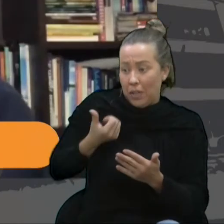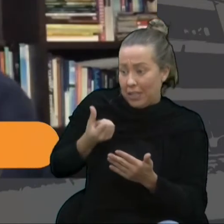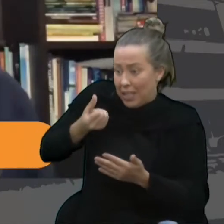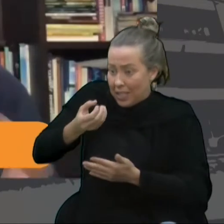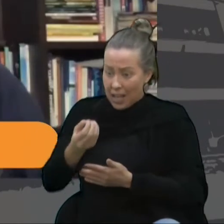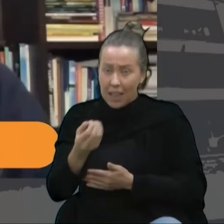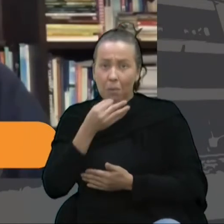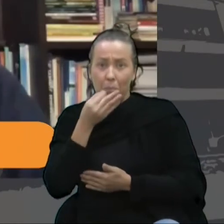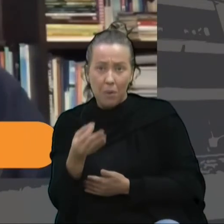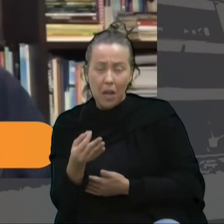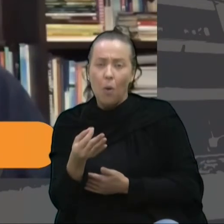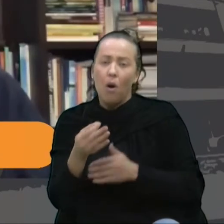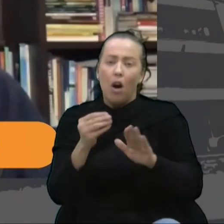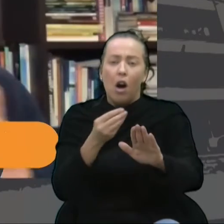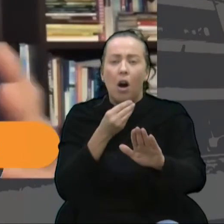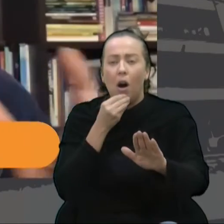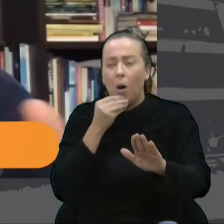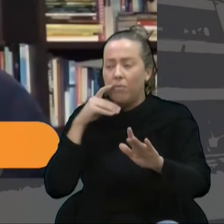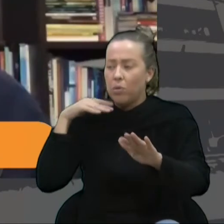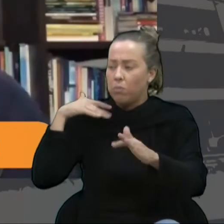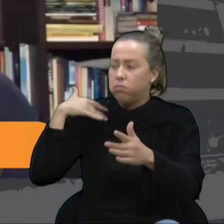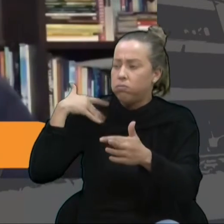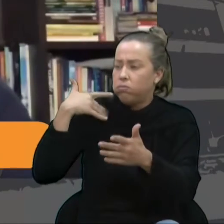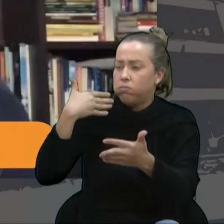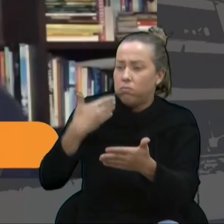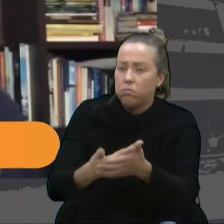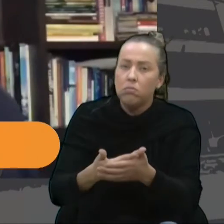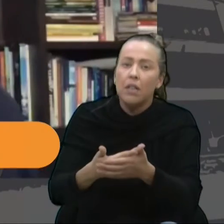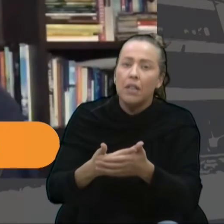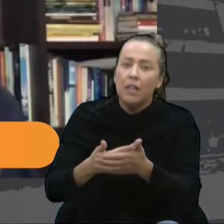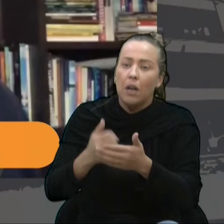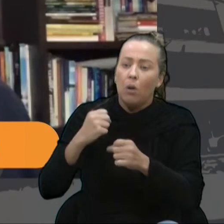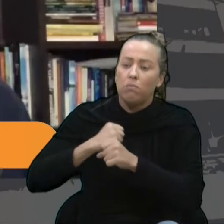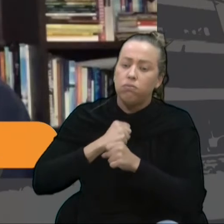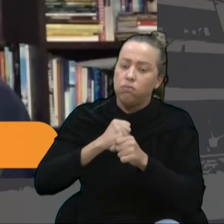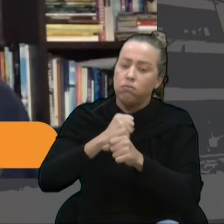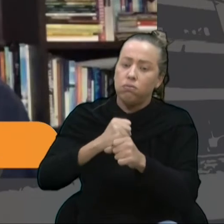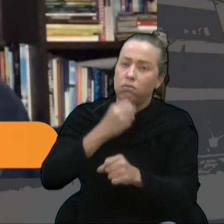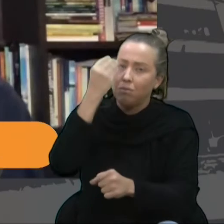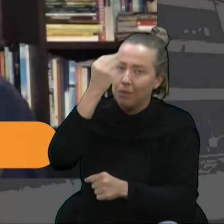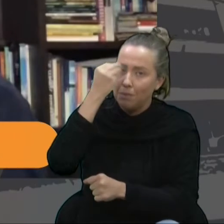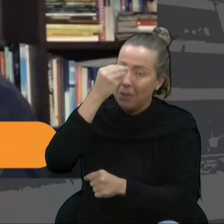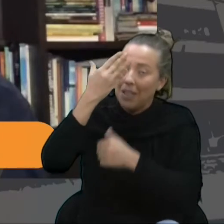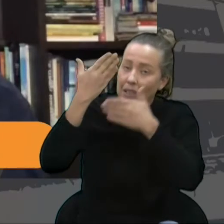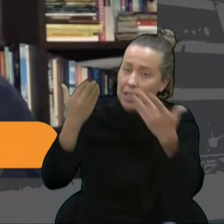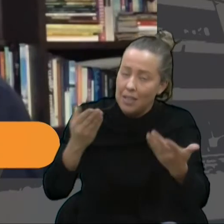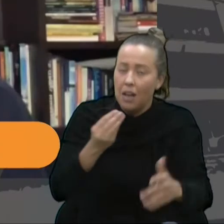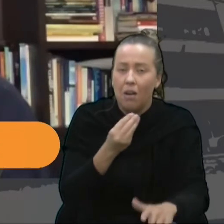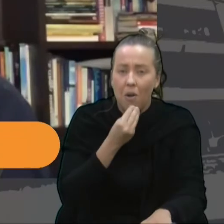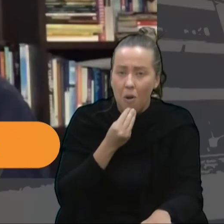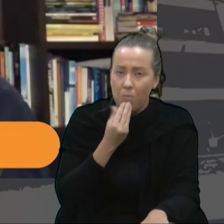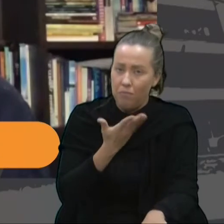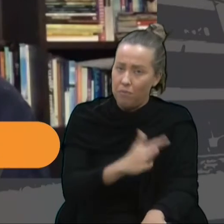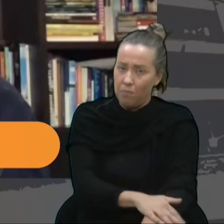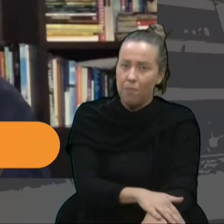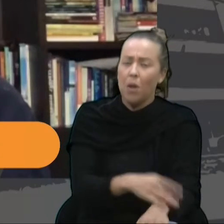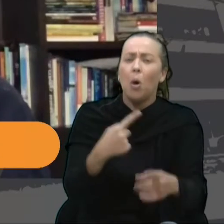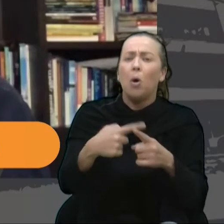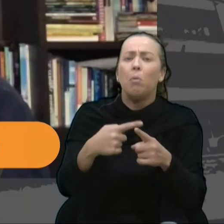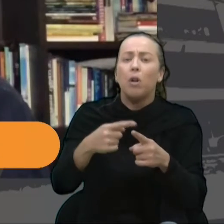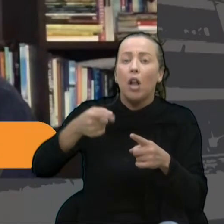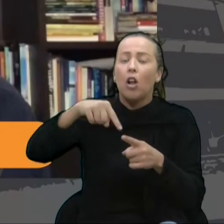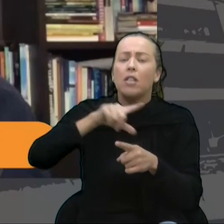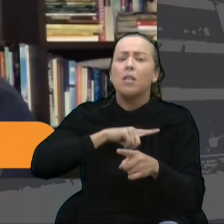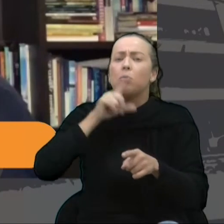outra, ponderando tudo aquilo que foi se acumulando. Então, porque aí a gente corre